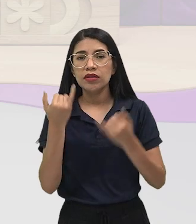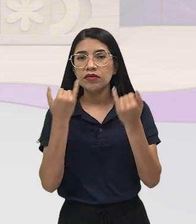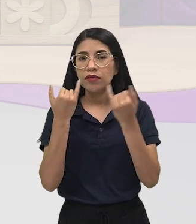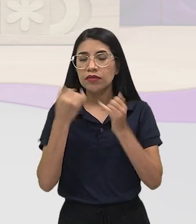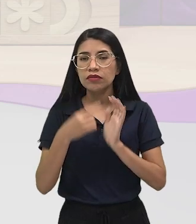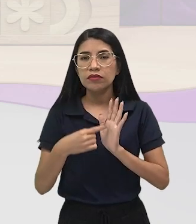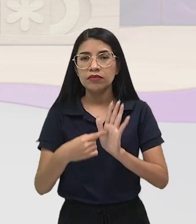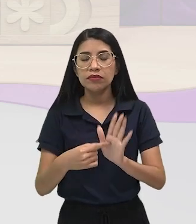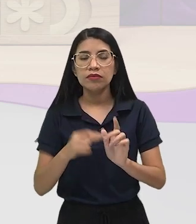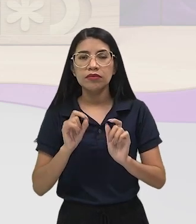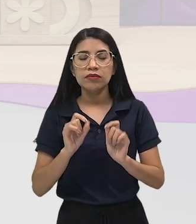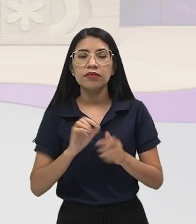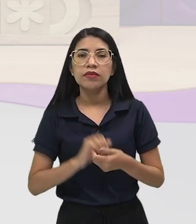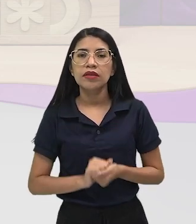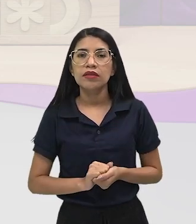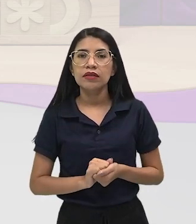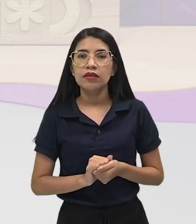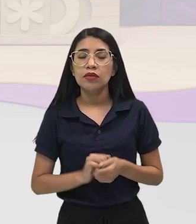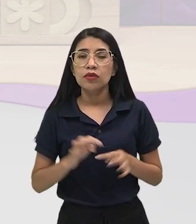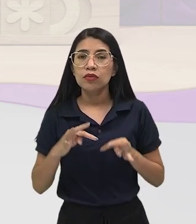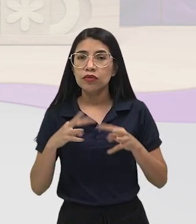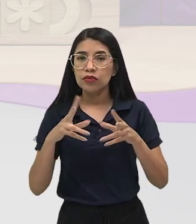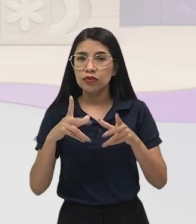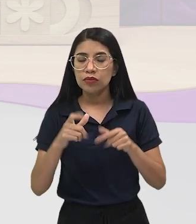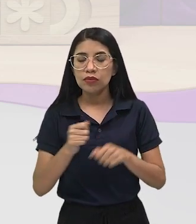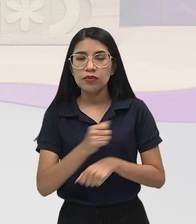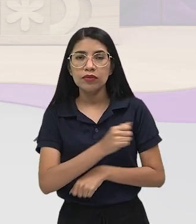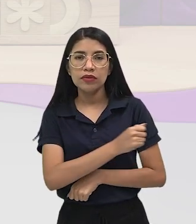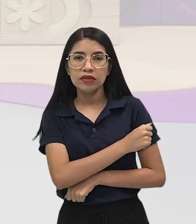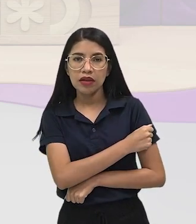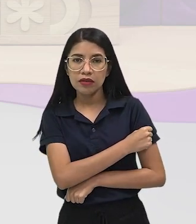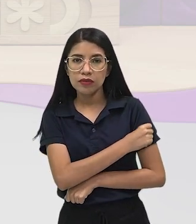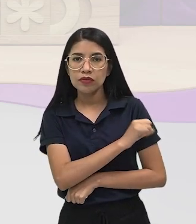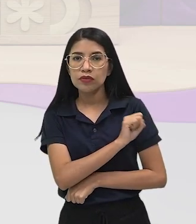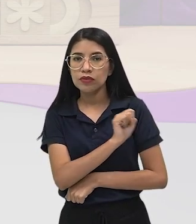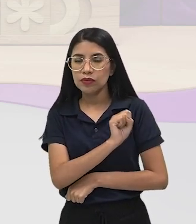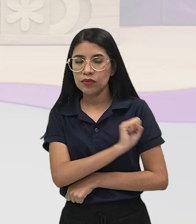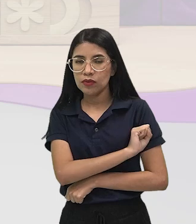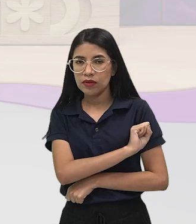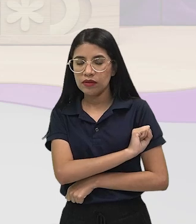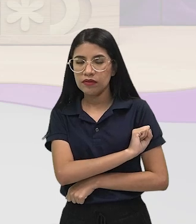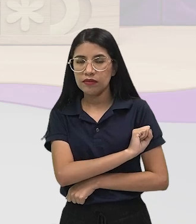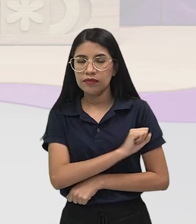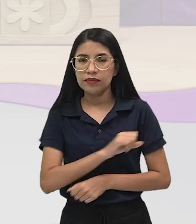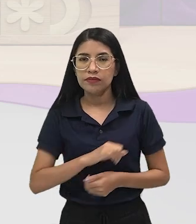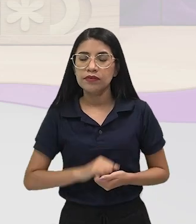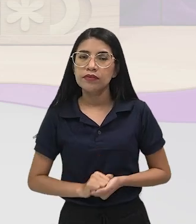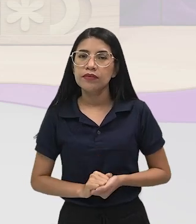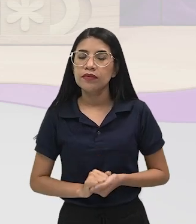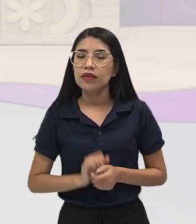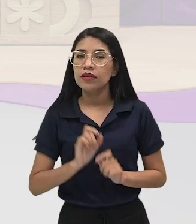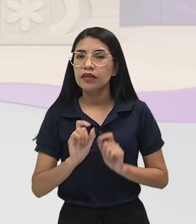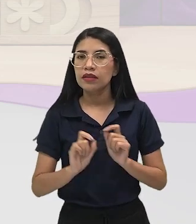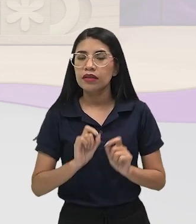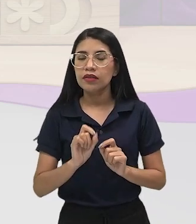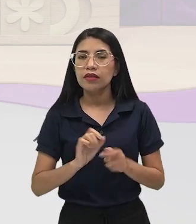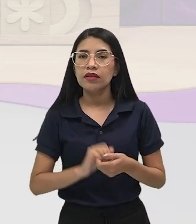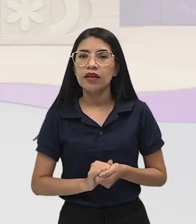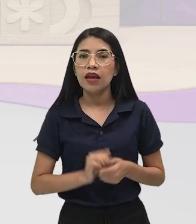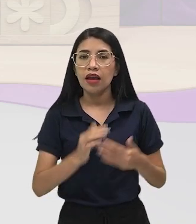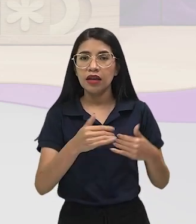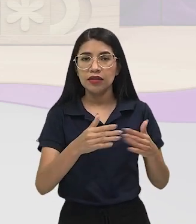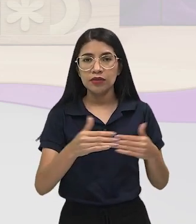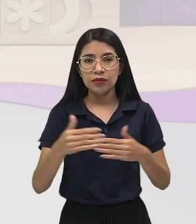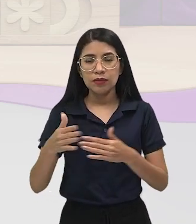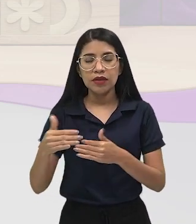eles são constituídos por todos os alunos. Beleza, meu povo? Todos os alunos, que são exatamente as salas,